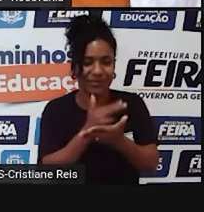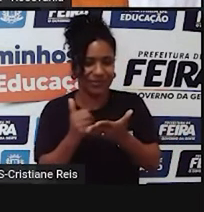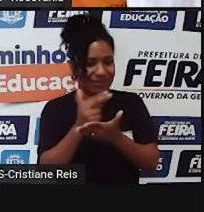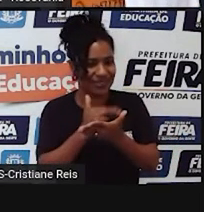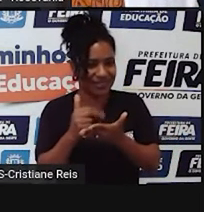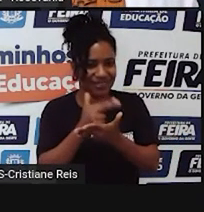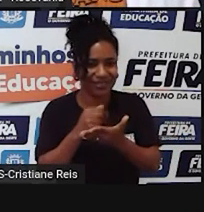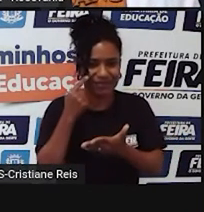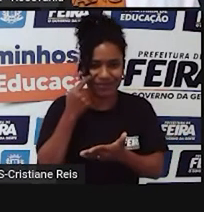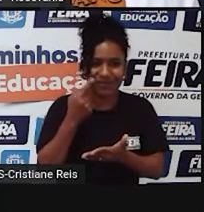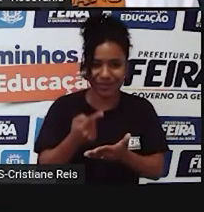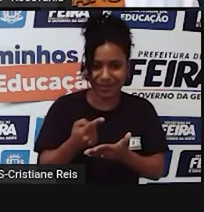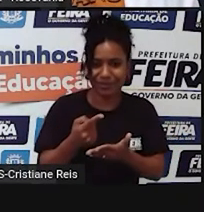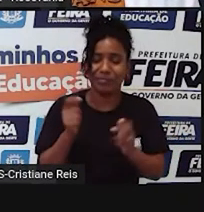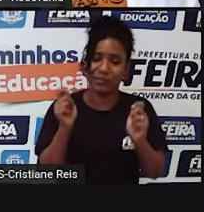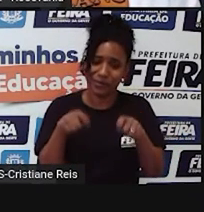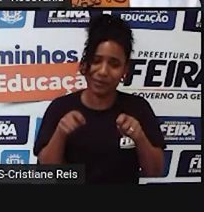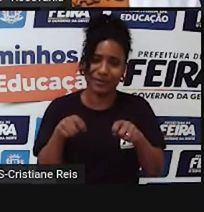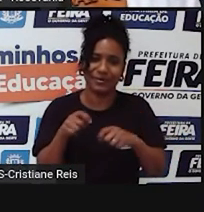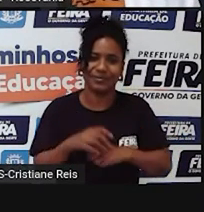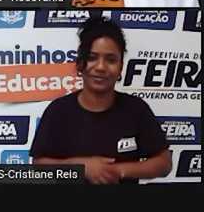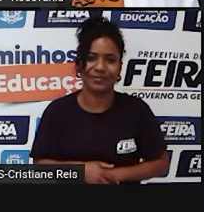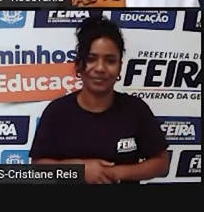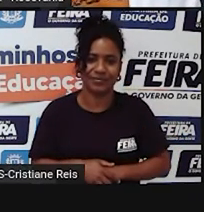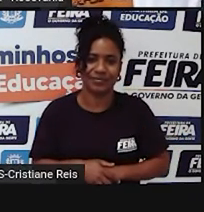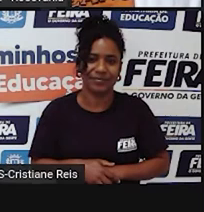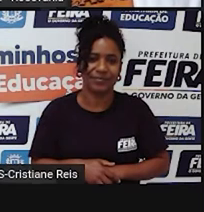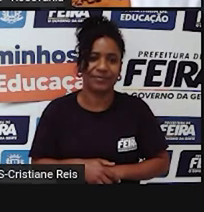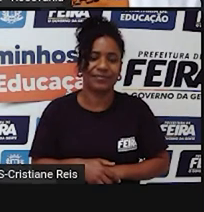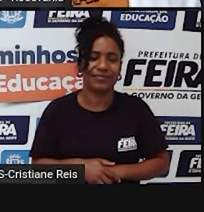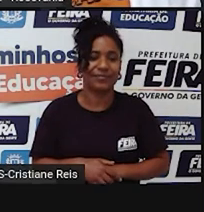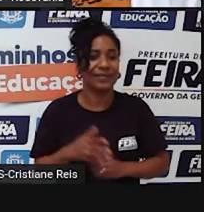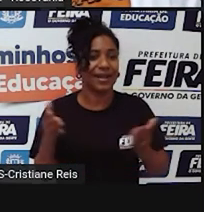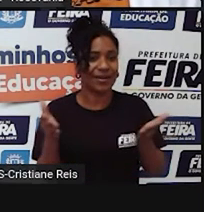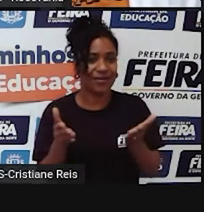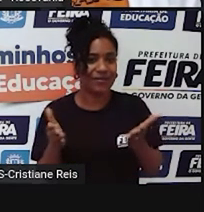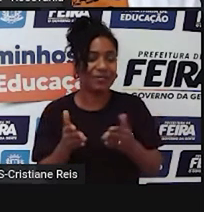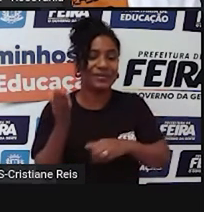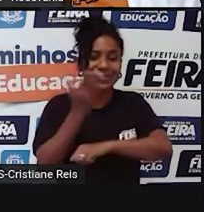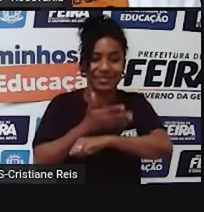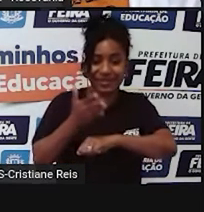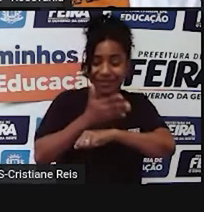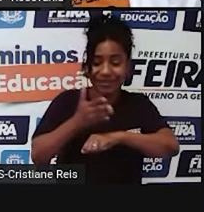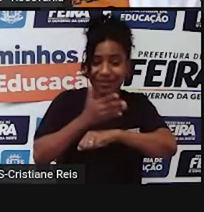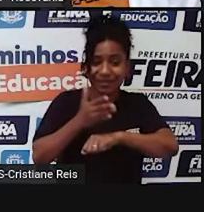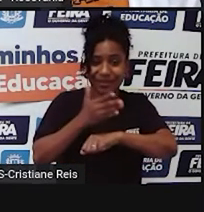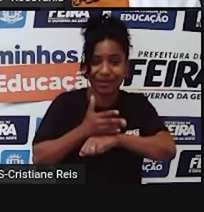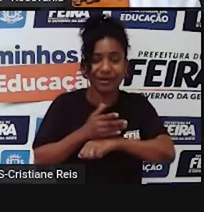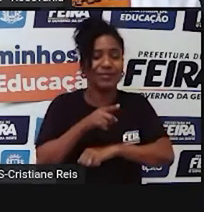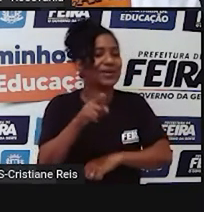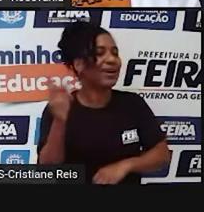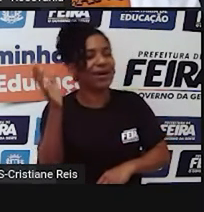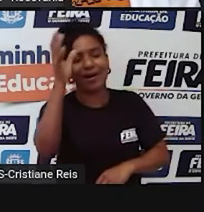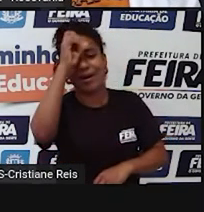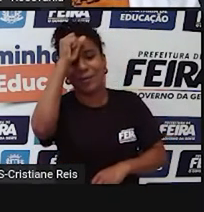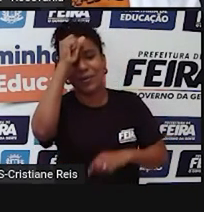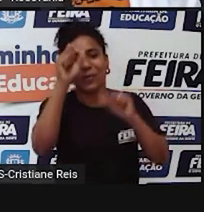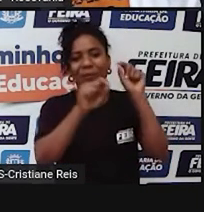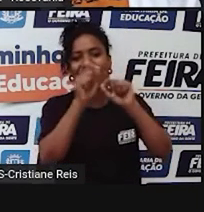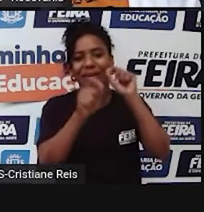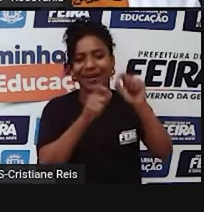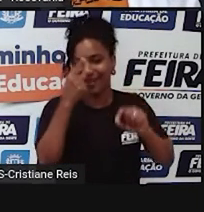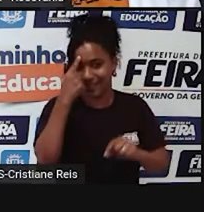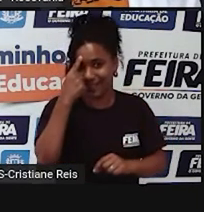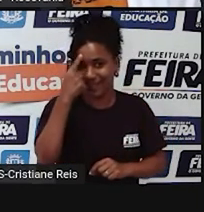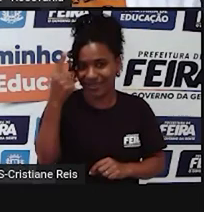à disposição dos móveis e tudo. Bom, vamos treinar, né, o que você aprendeu até agora. Bora ver aí